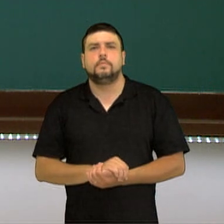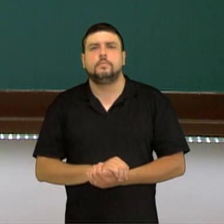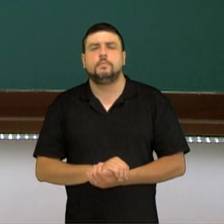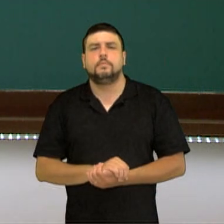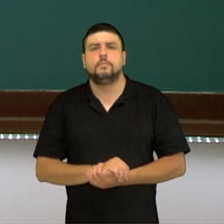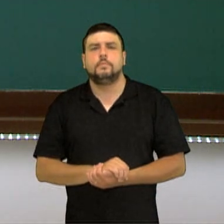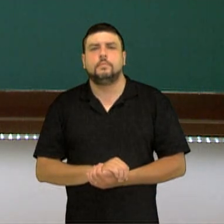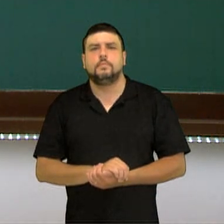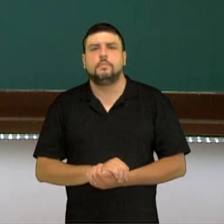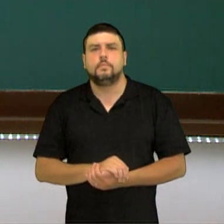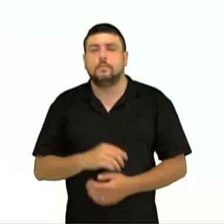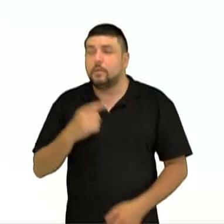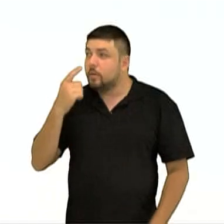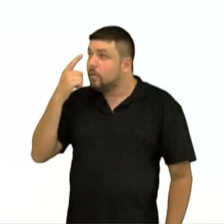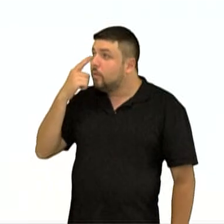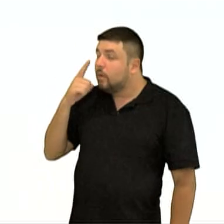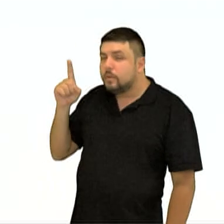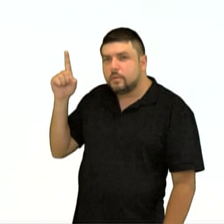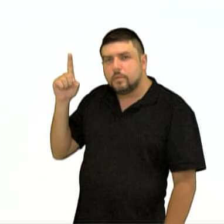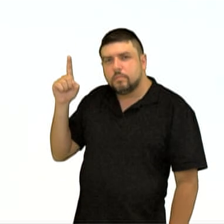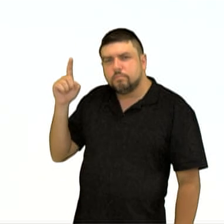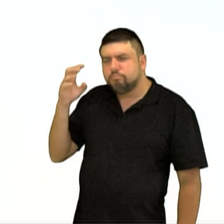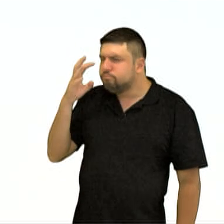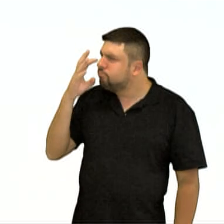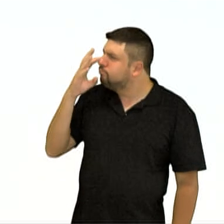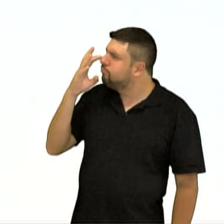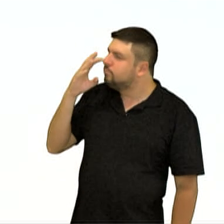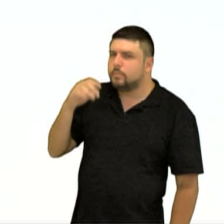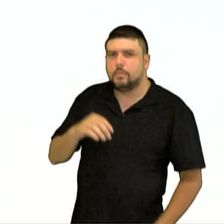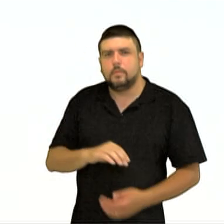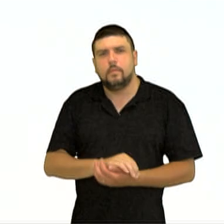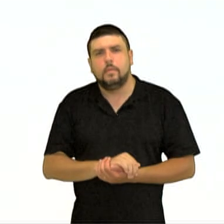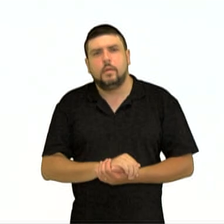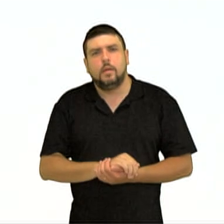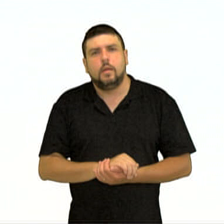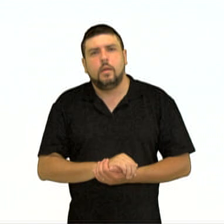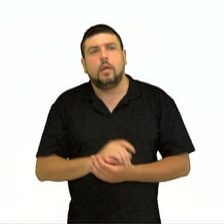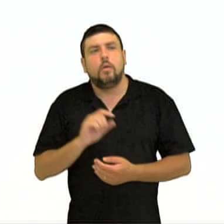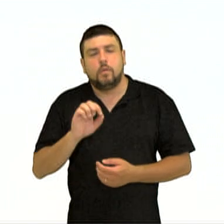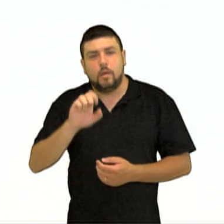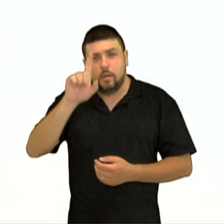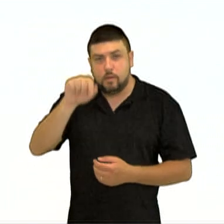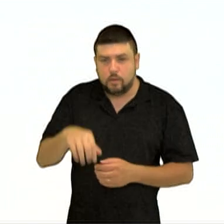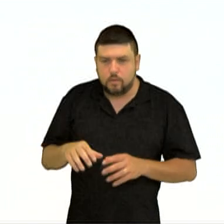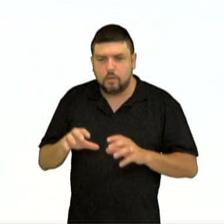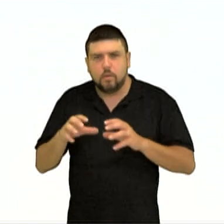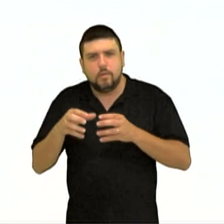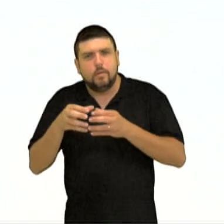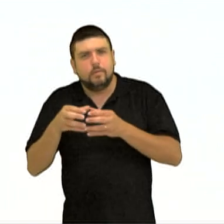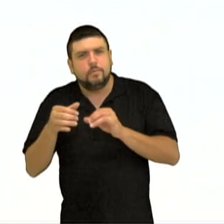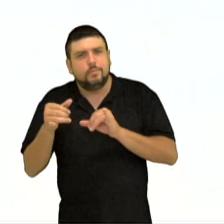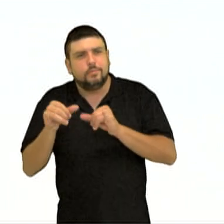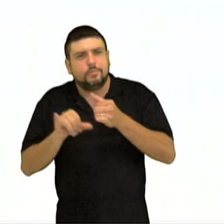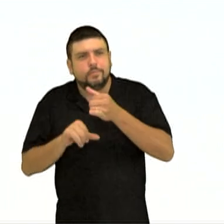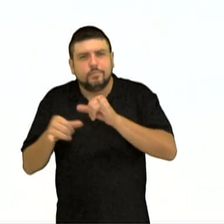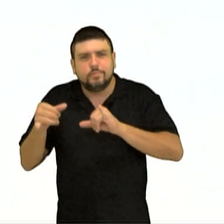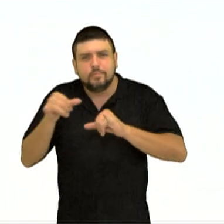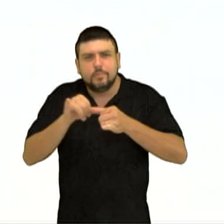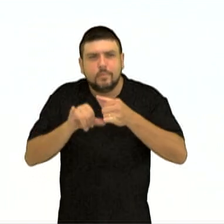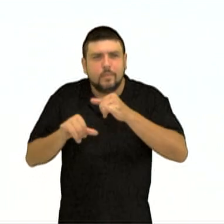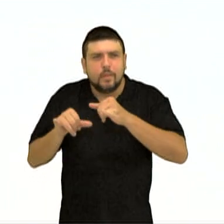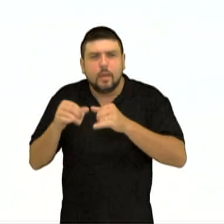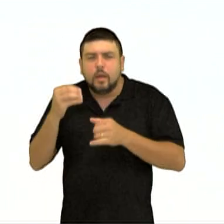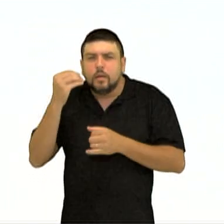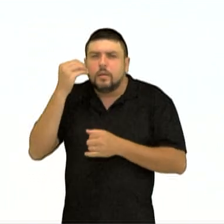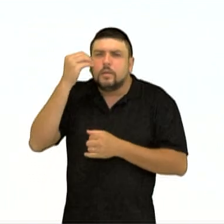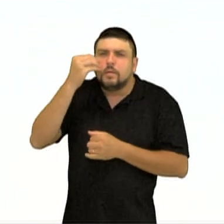Olha essa imagem, né? A pintura retrata um alquimista tentando produzir